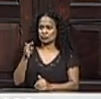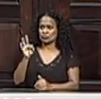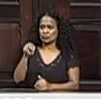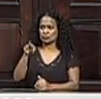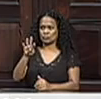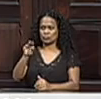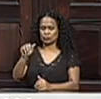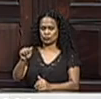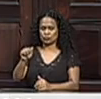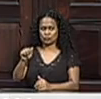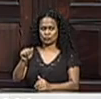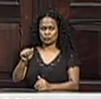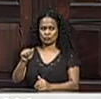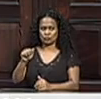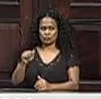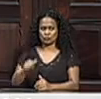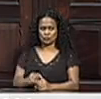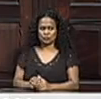também não aglutine